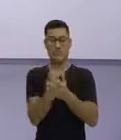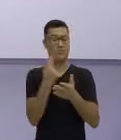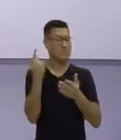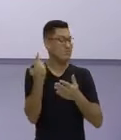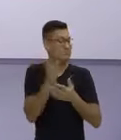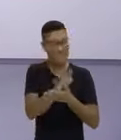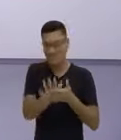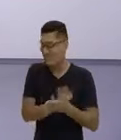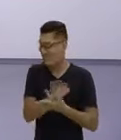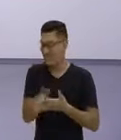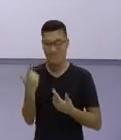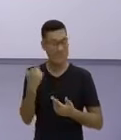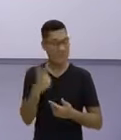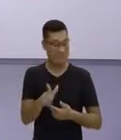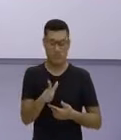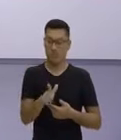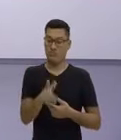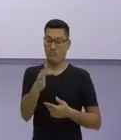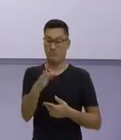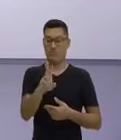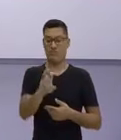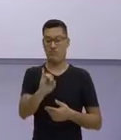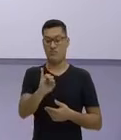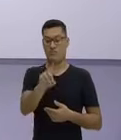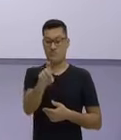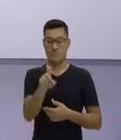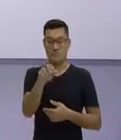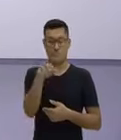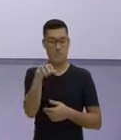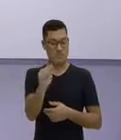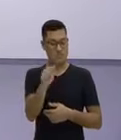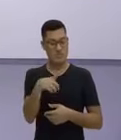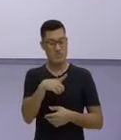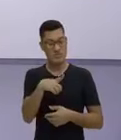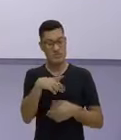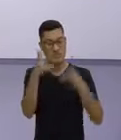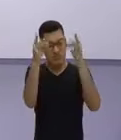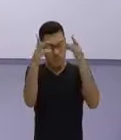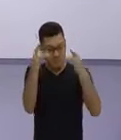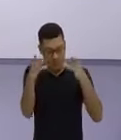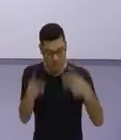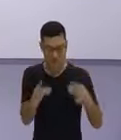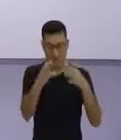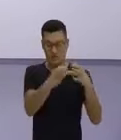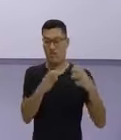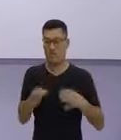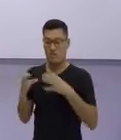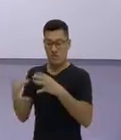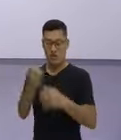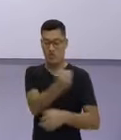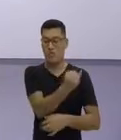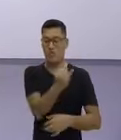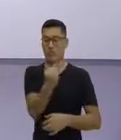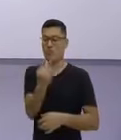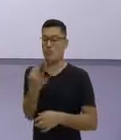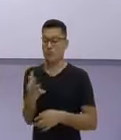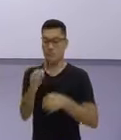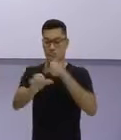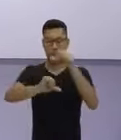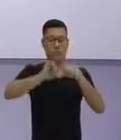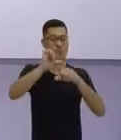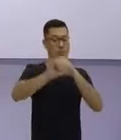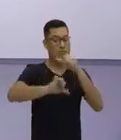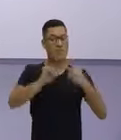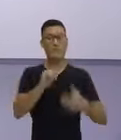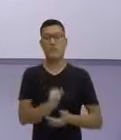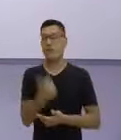tem parte fixa, né? Se não tiver esse detalhe aí, só disse, olha, não, vai ser de acordo com a quantidade, o valor vai estar mudando, então se